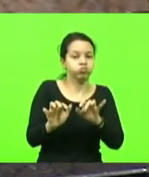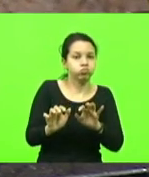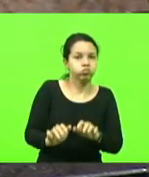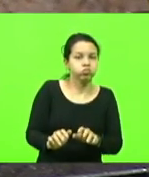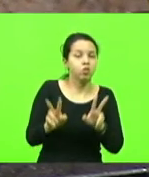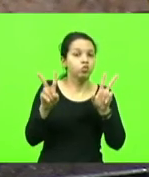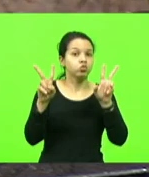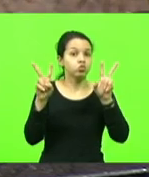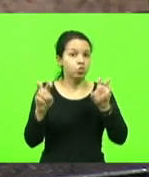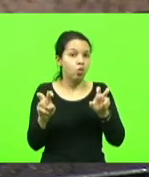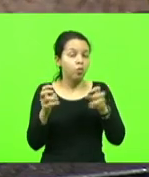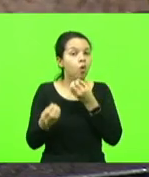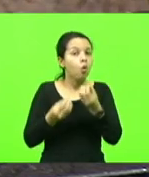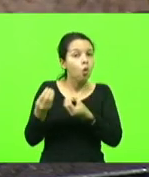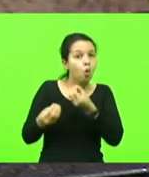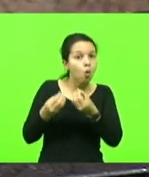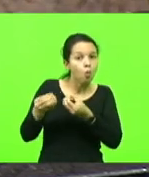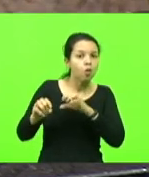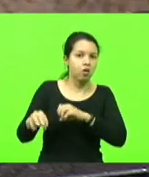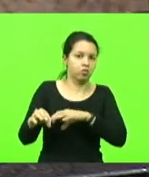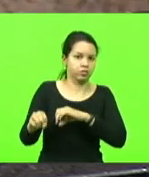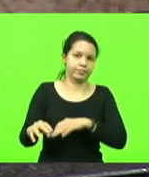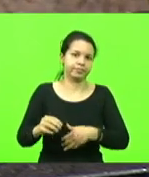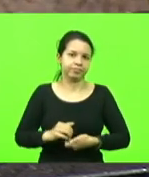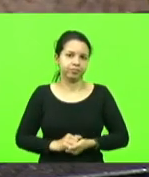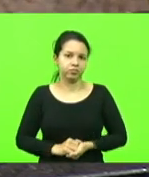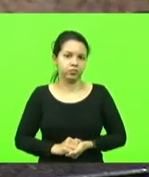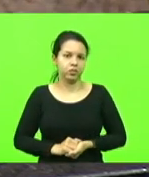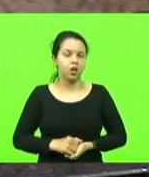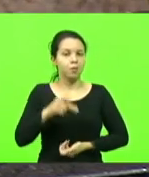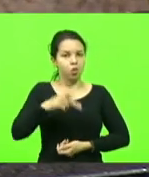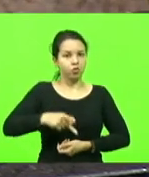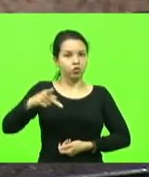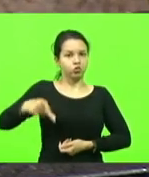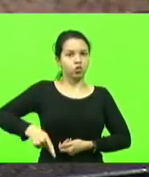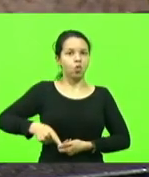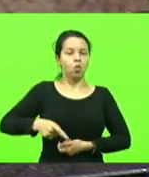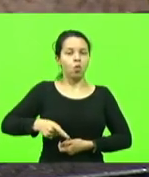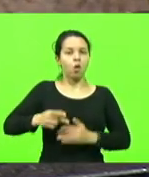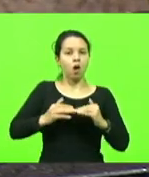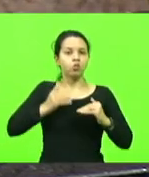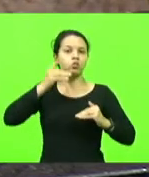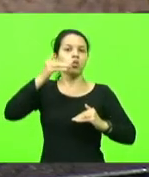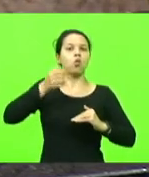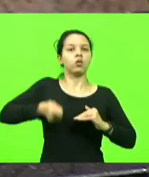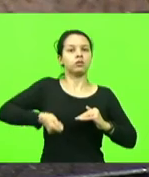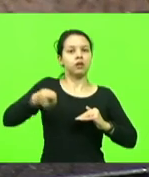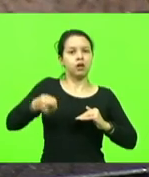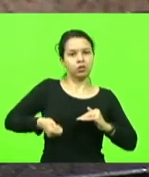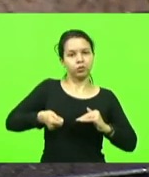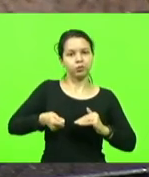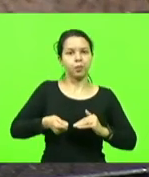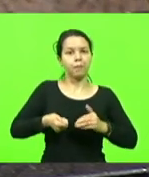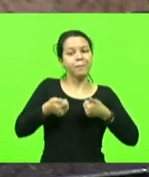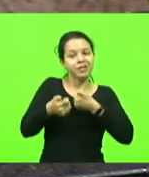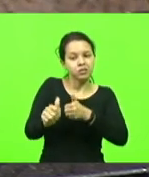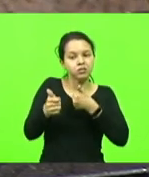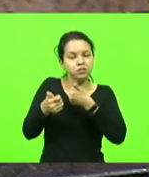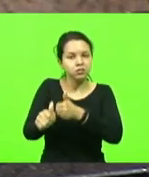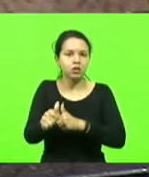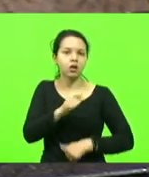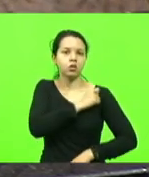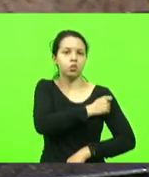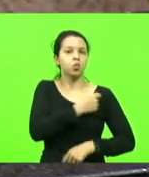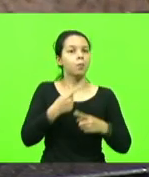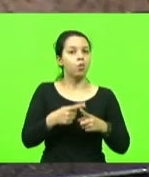condições das aulas. Professores autoritários que perseguem os alunos porque não concordam